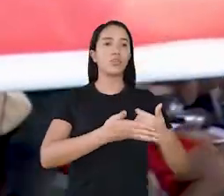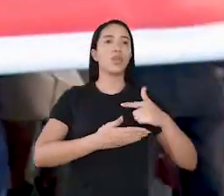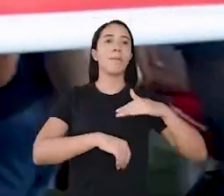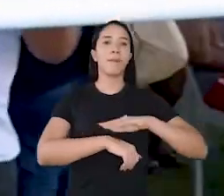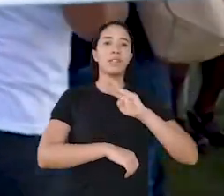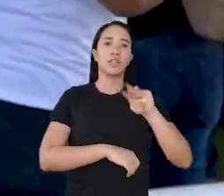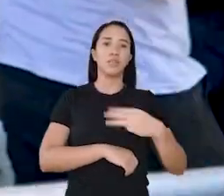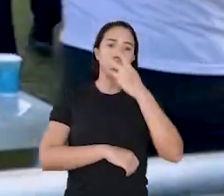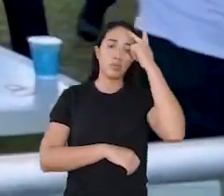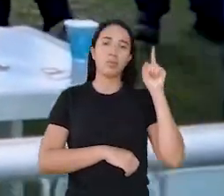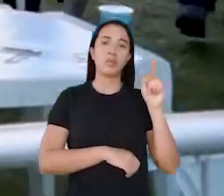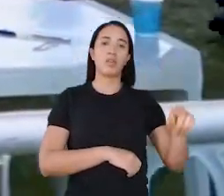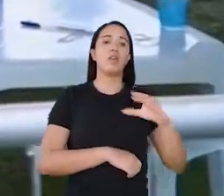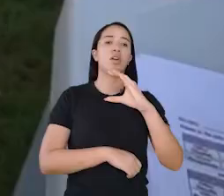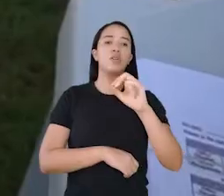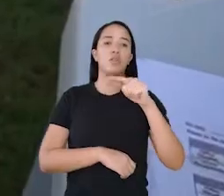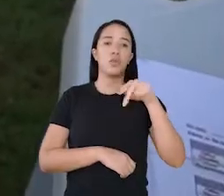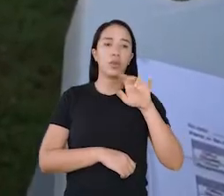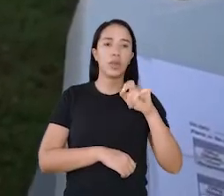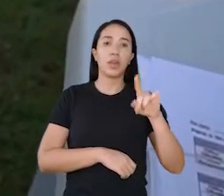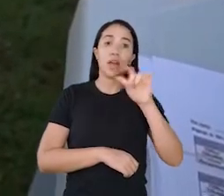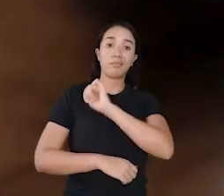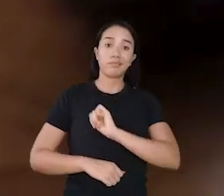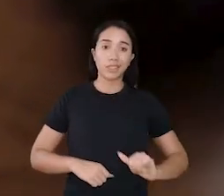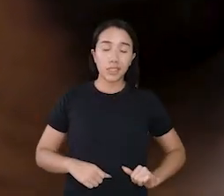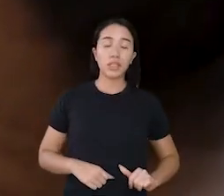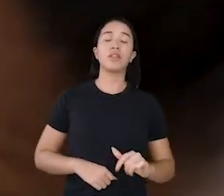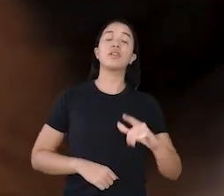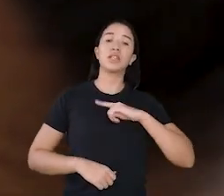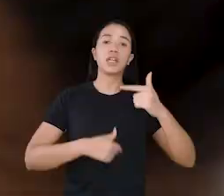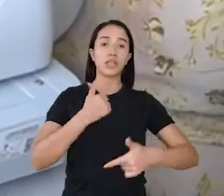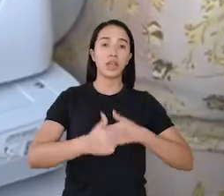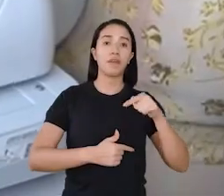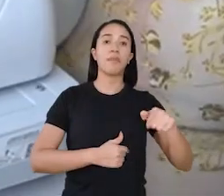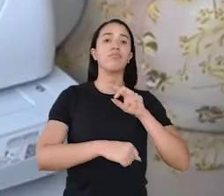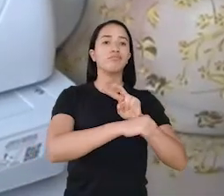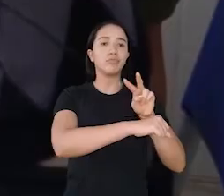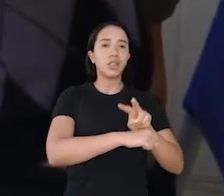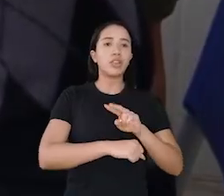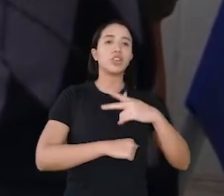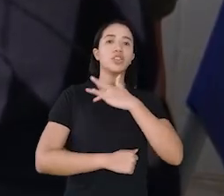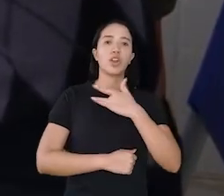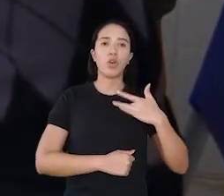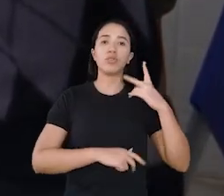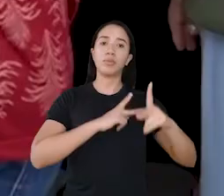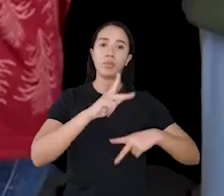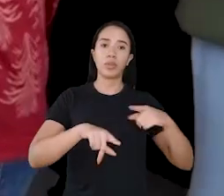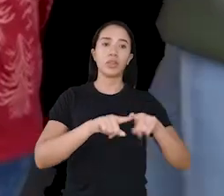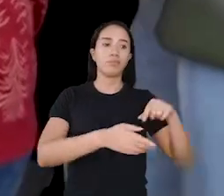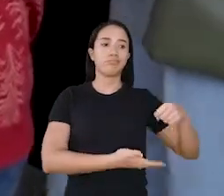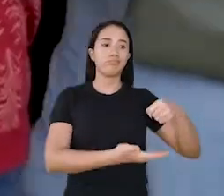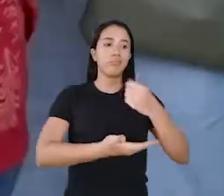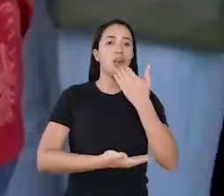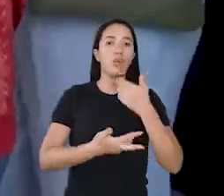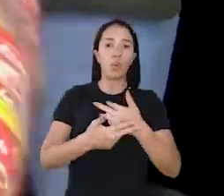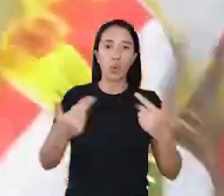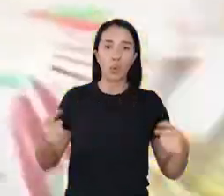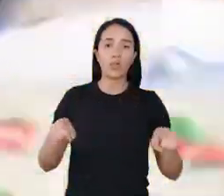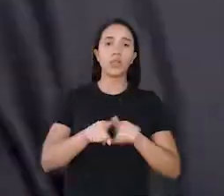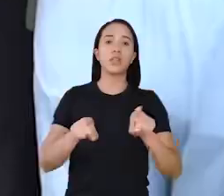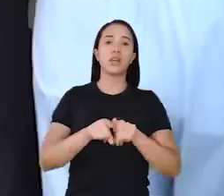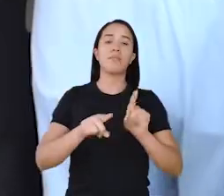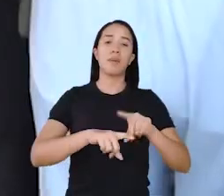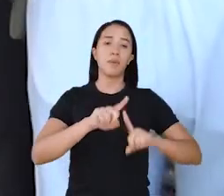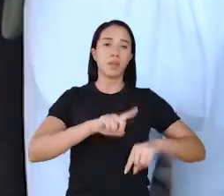mais de 3 mil pessoas no Coqueiro e em Águas Lindas. Ação garantiu consultas à população, entrega de cestas básicas